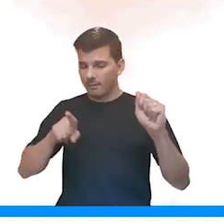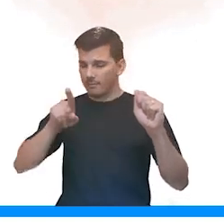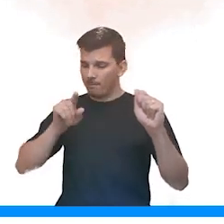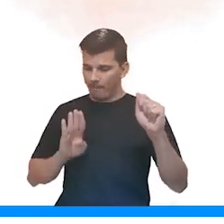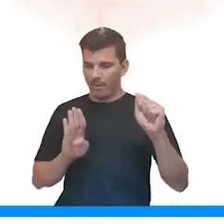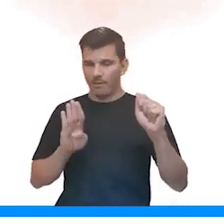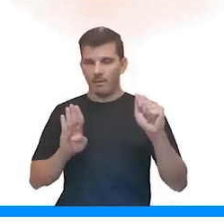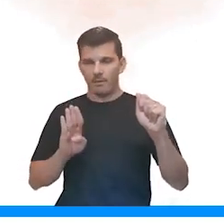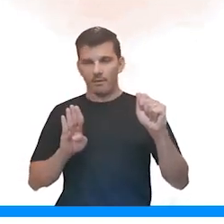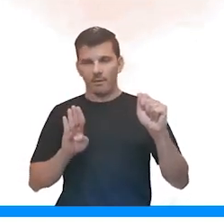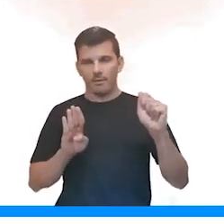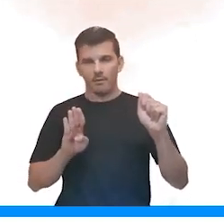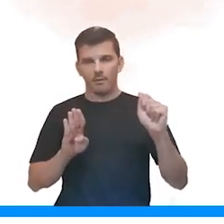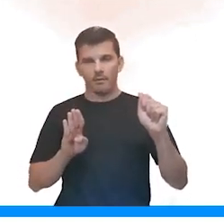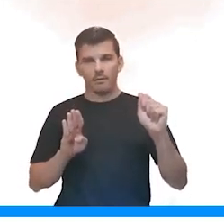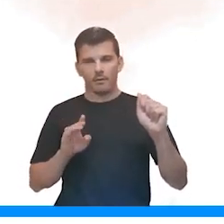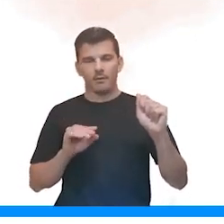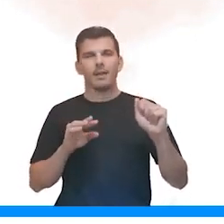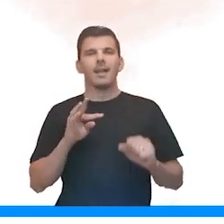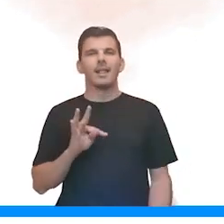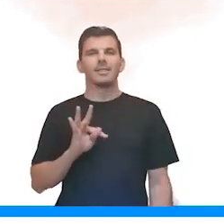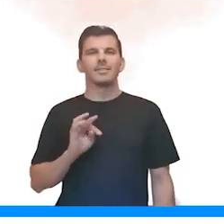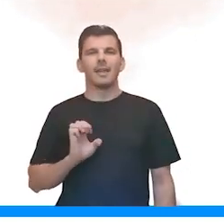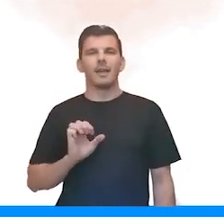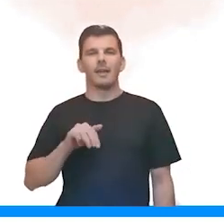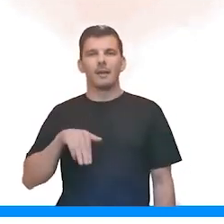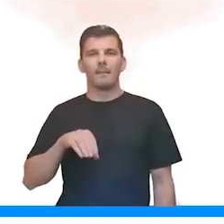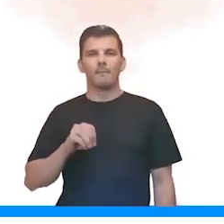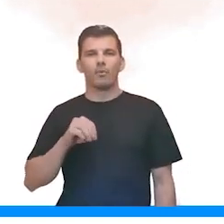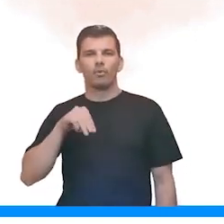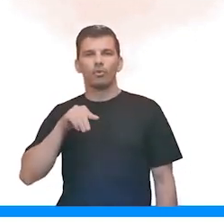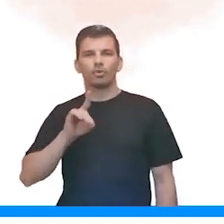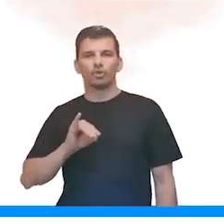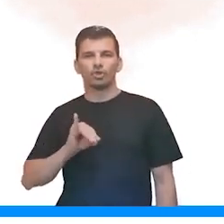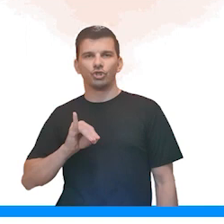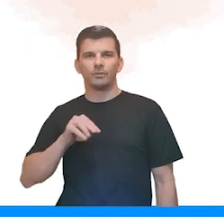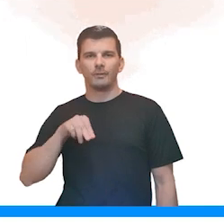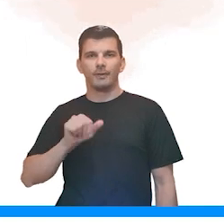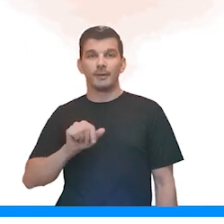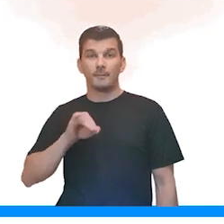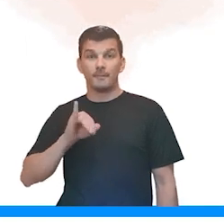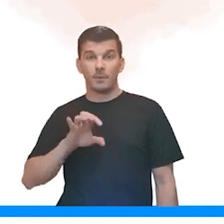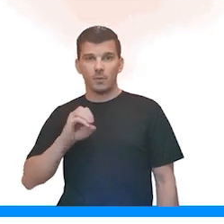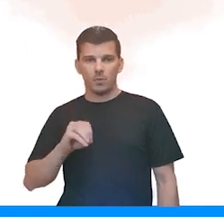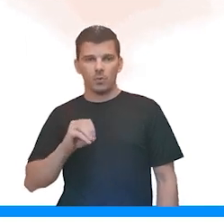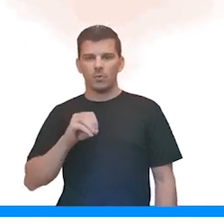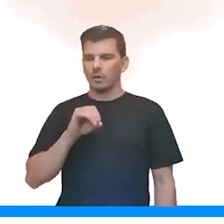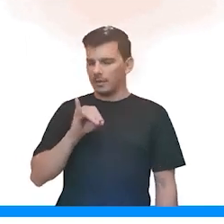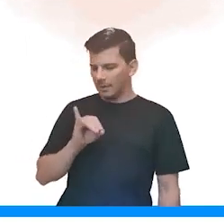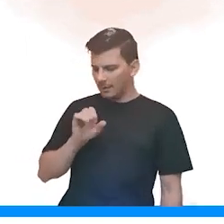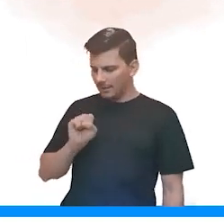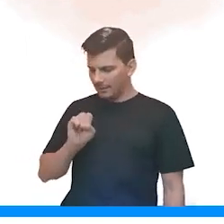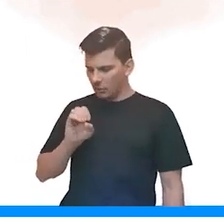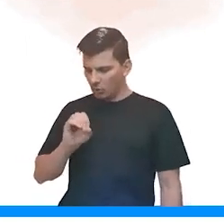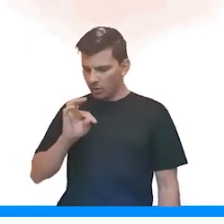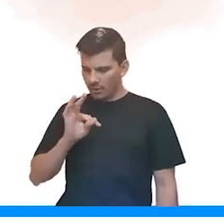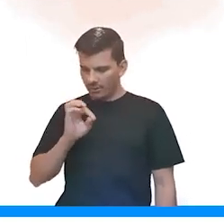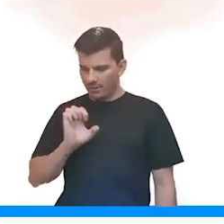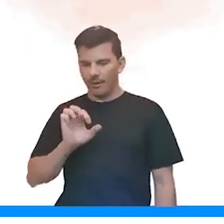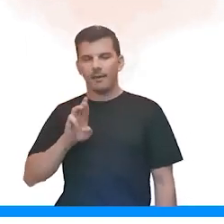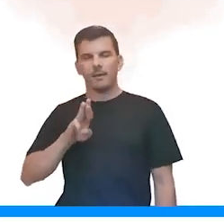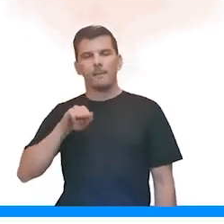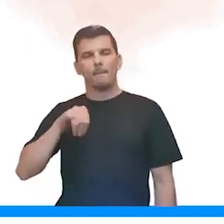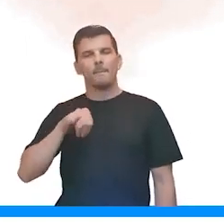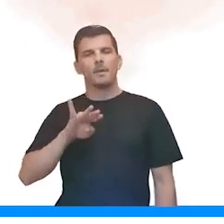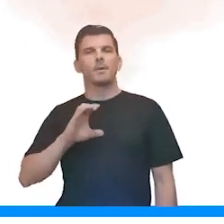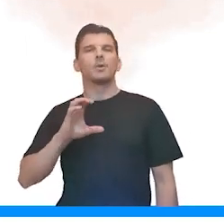lá, do A para o B, gente. Do A para o B é um processo termodinâmico, né? aonde é um processo isotérmico. O que é